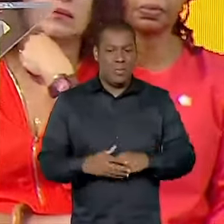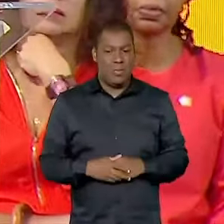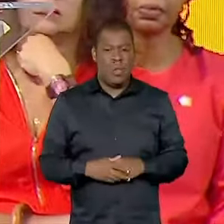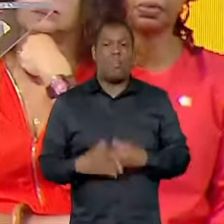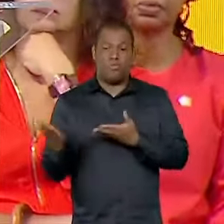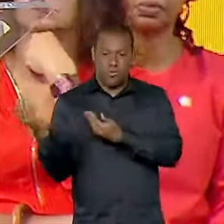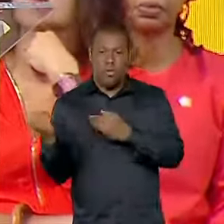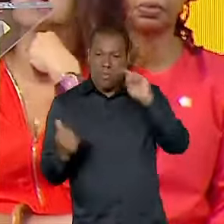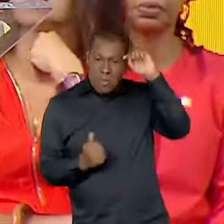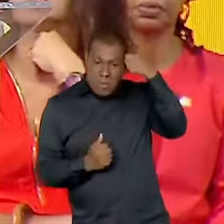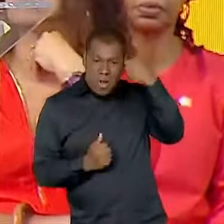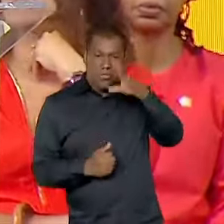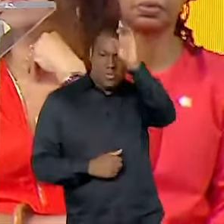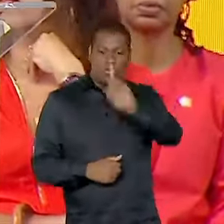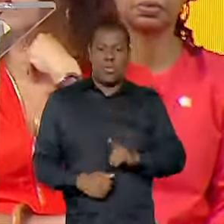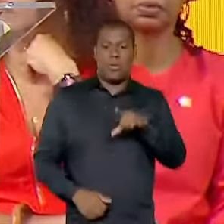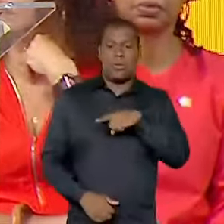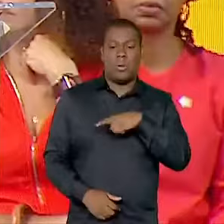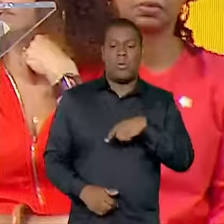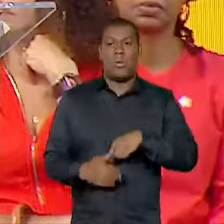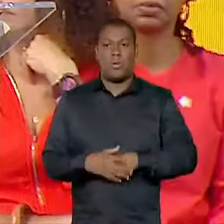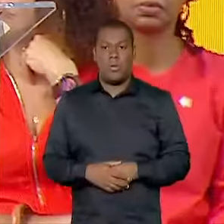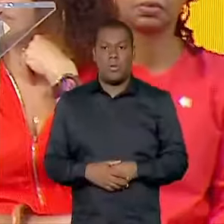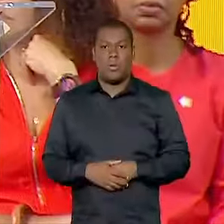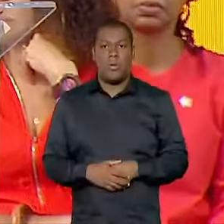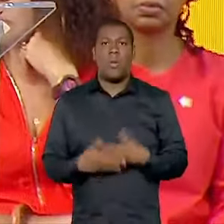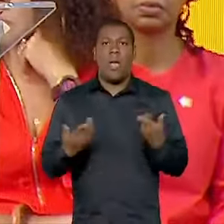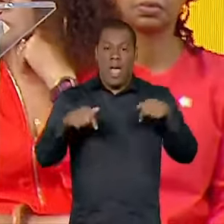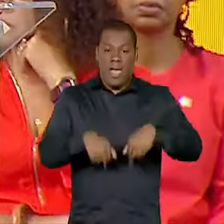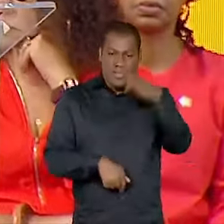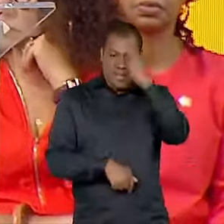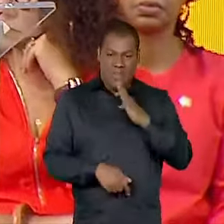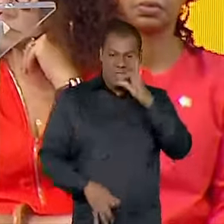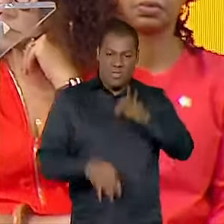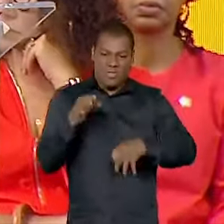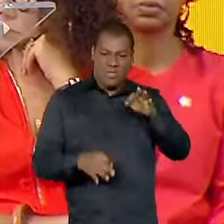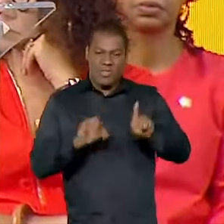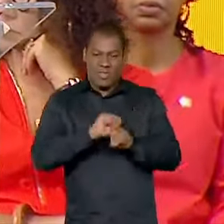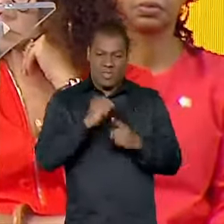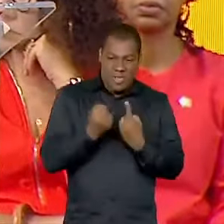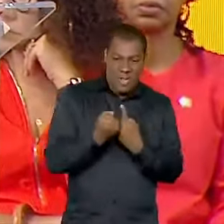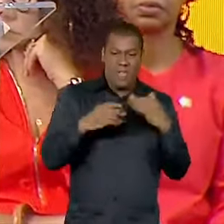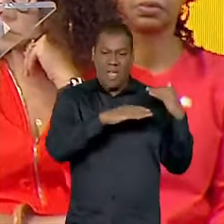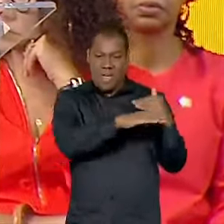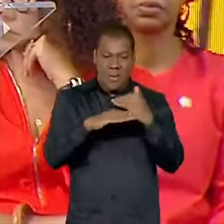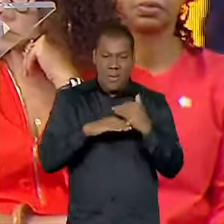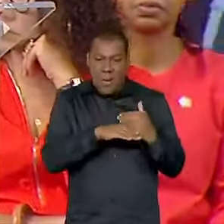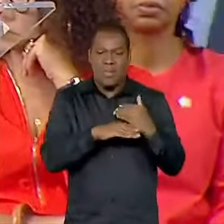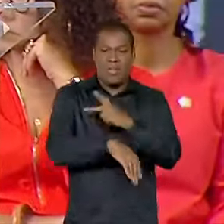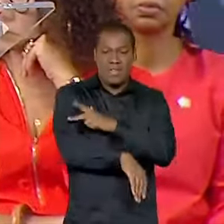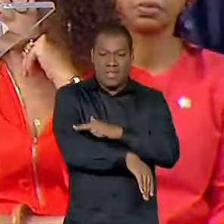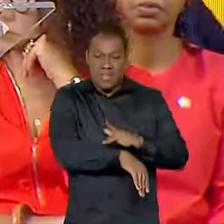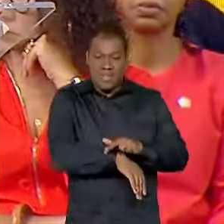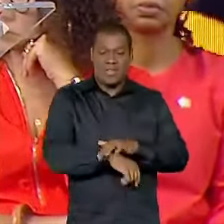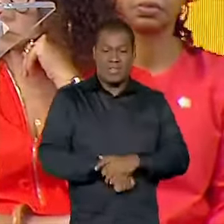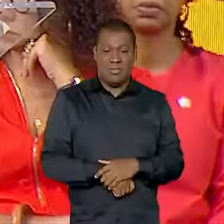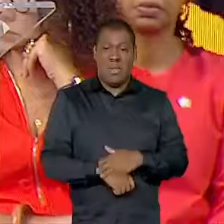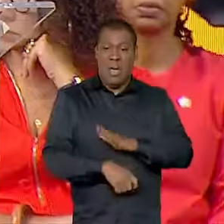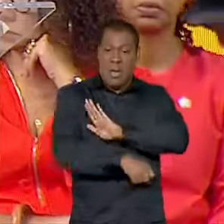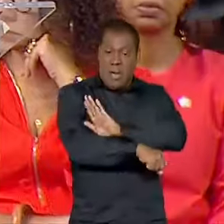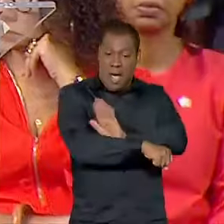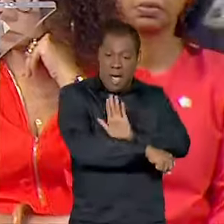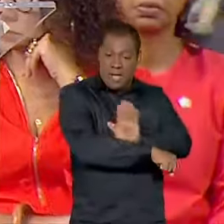direito. Queremos um país com mais justiça social, menos desigualdade e sem nenhum tipo de